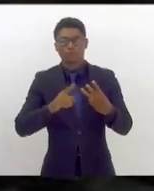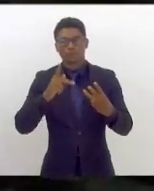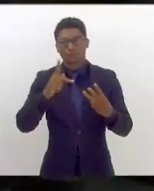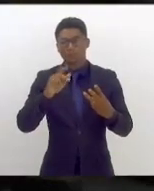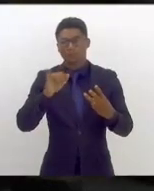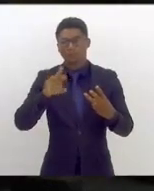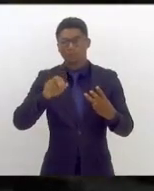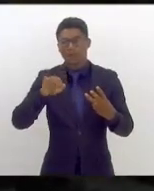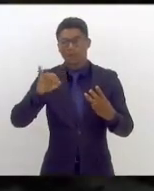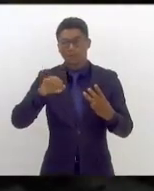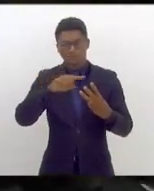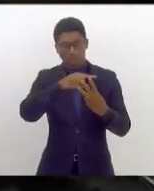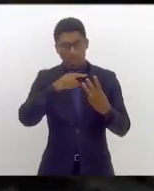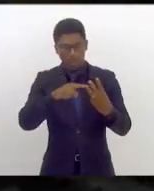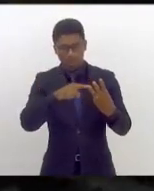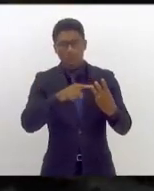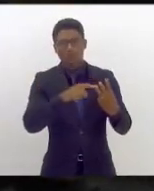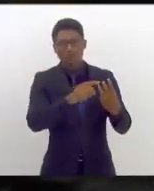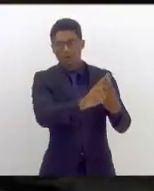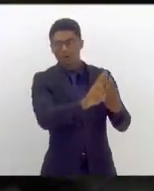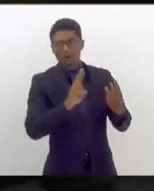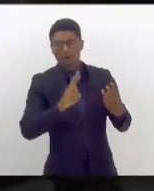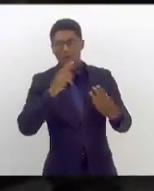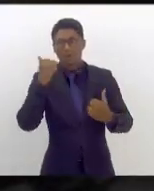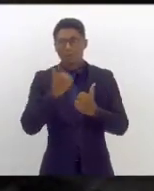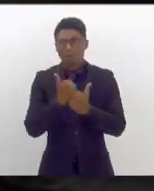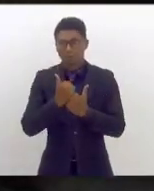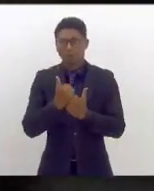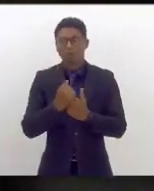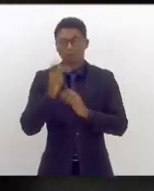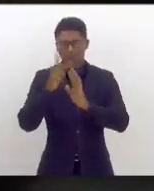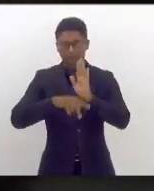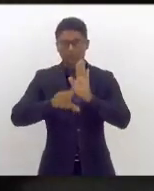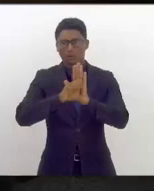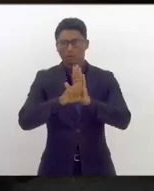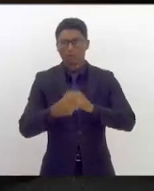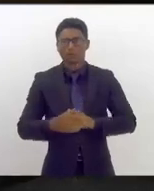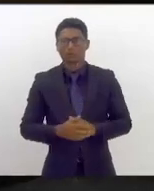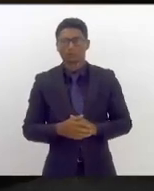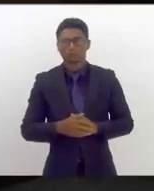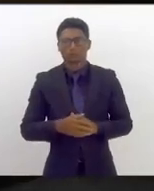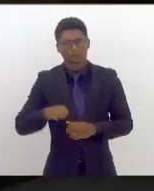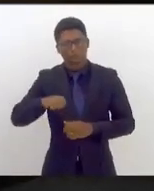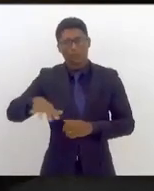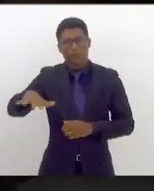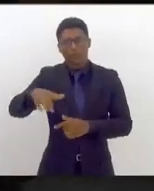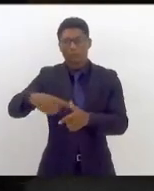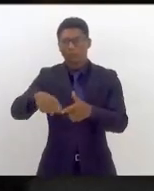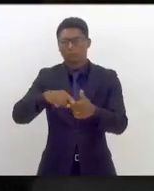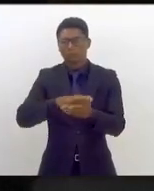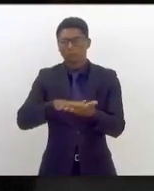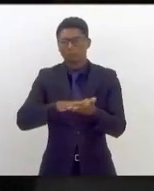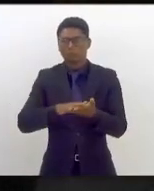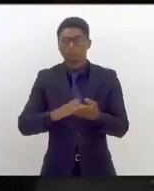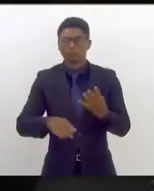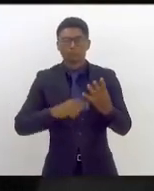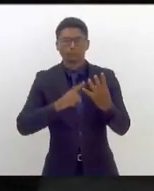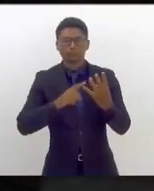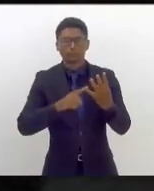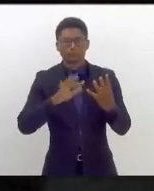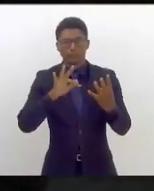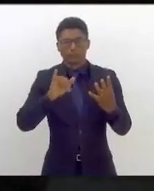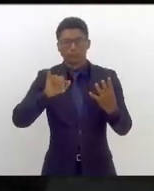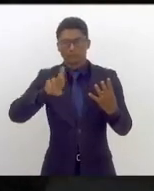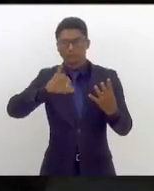apoiando o projeto de vossa excelência mas sem indicar nenhuma área de conflito e a firjan apoiando